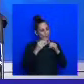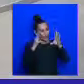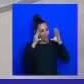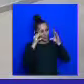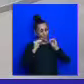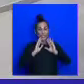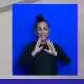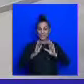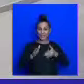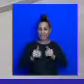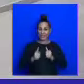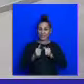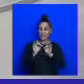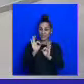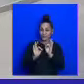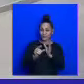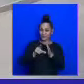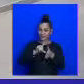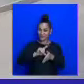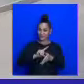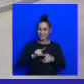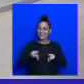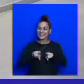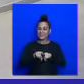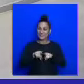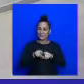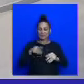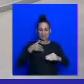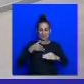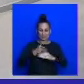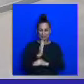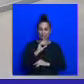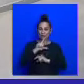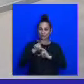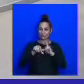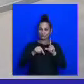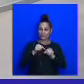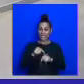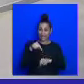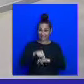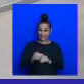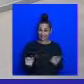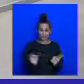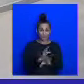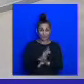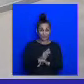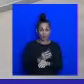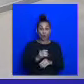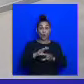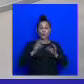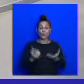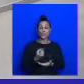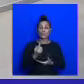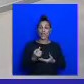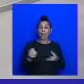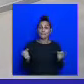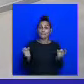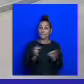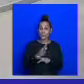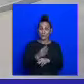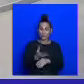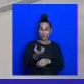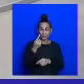noite! Elas conferiram de perto todos os procedimentos prévios e agora também vão validar o nosso sorteio. Então está tudo preparado por aqui. O nosso globo número 1 já